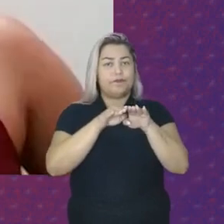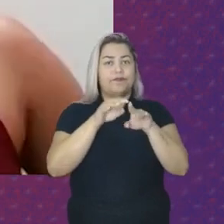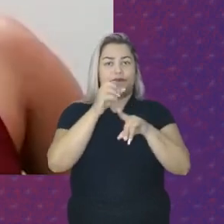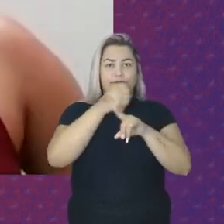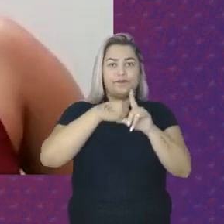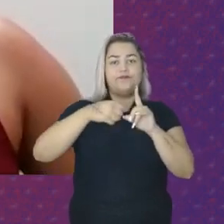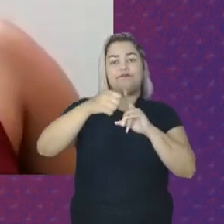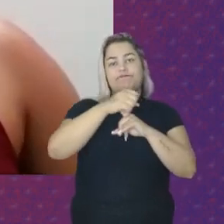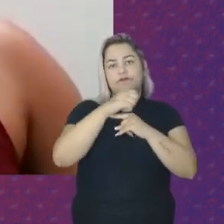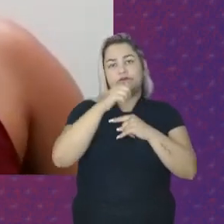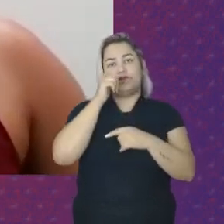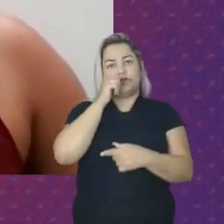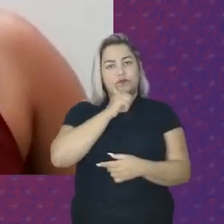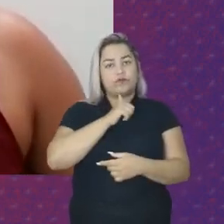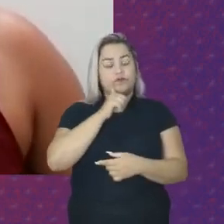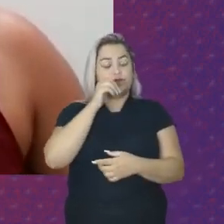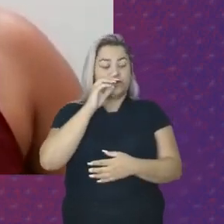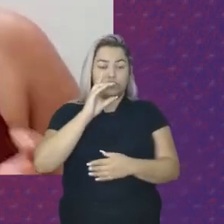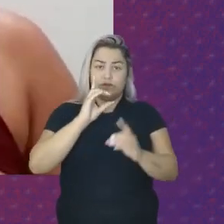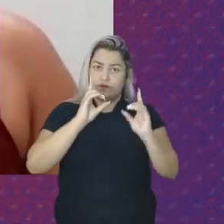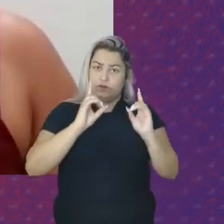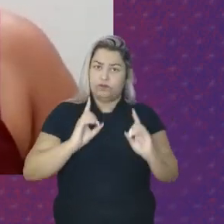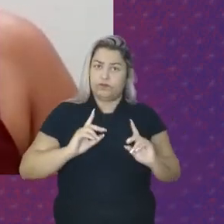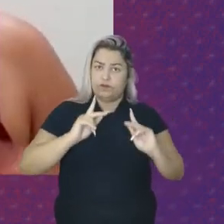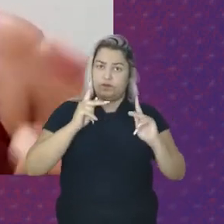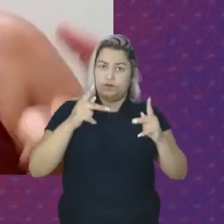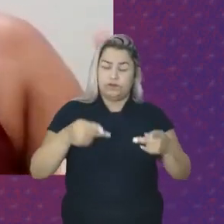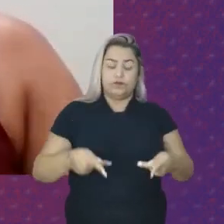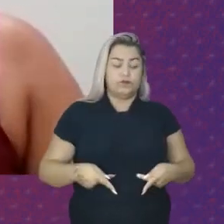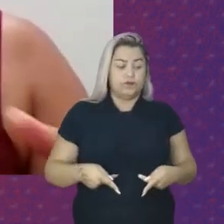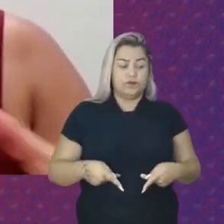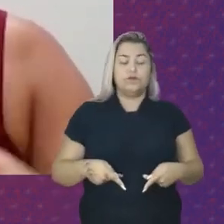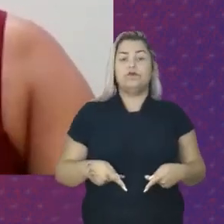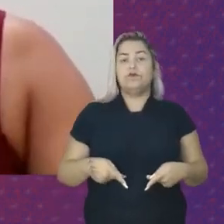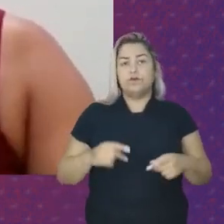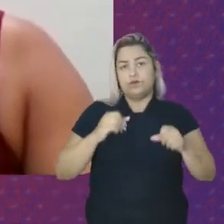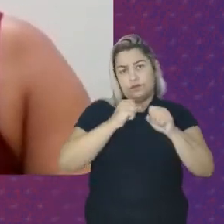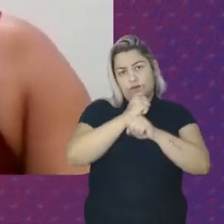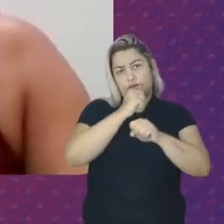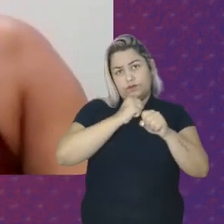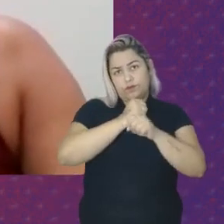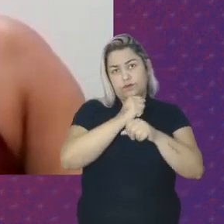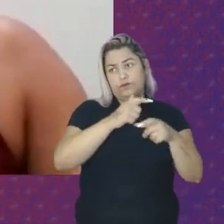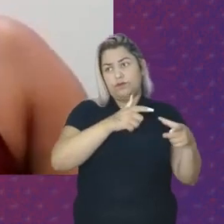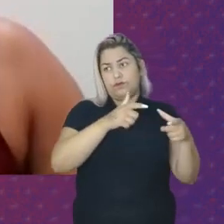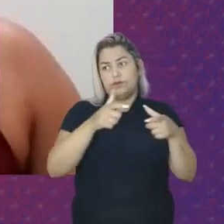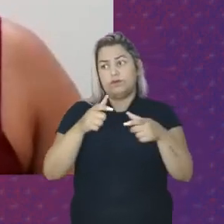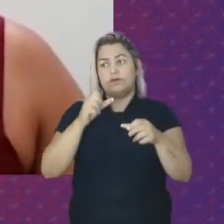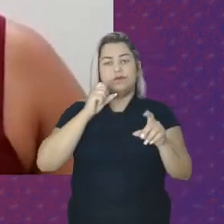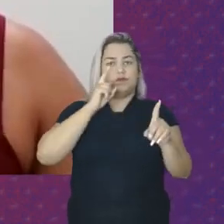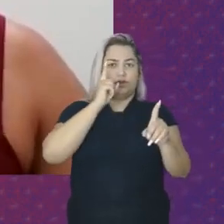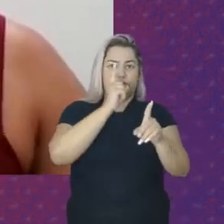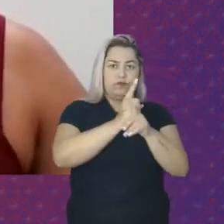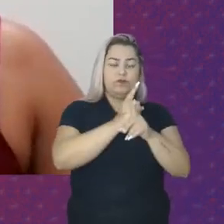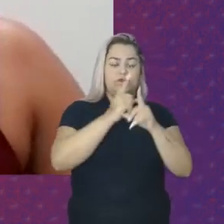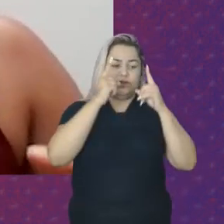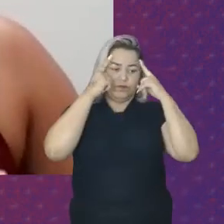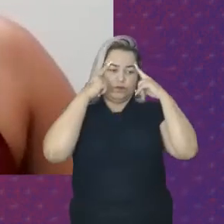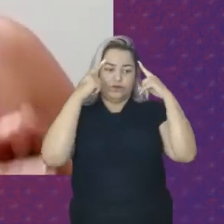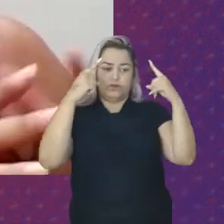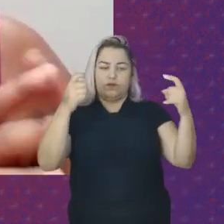das Mulheres, Direitos Humanos, para construir nesses territórios em que era identificado um índice de violência